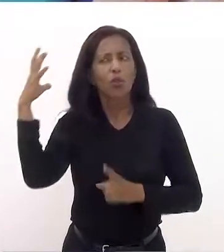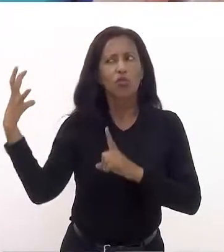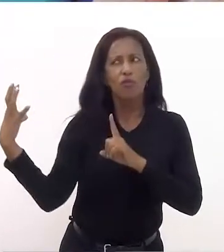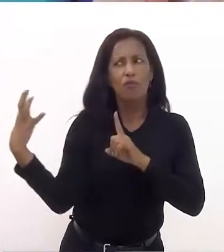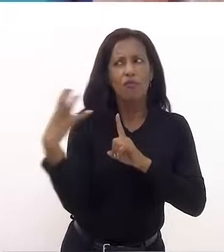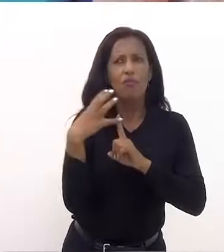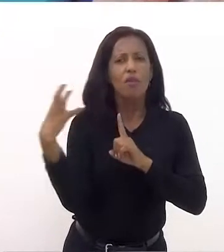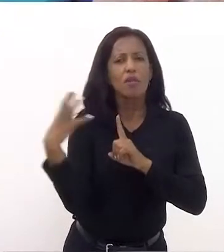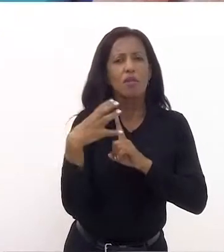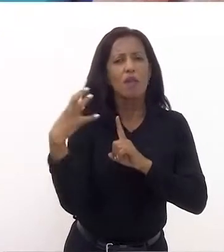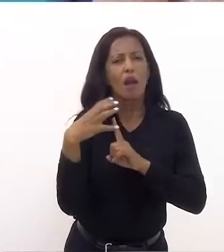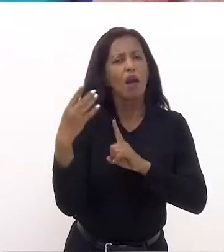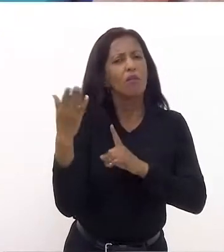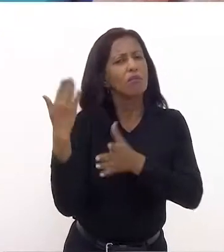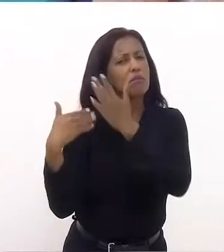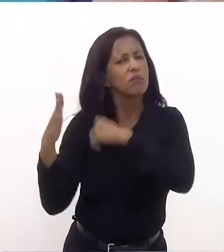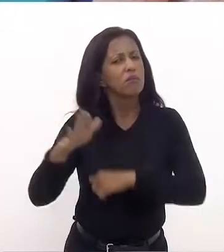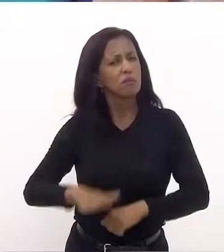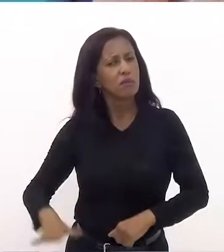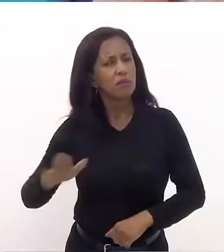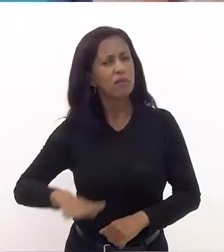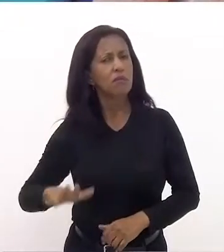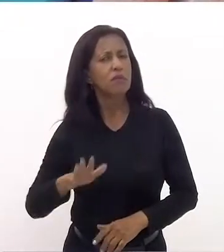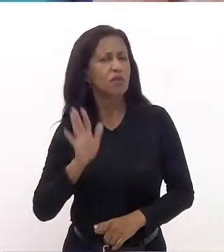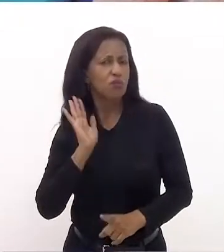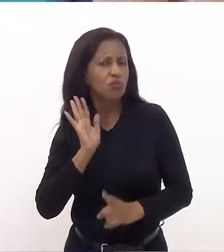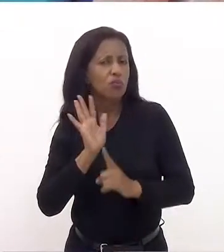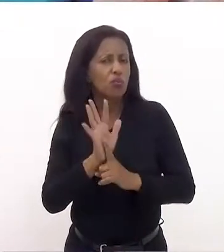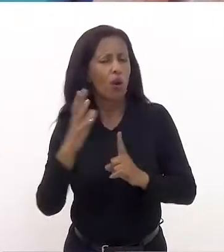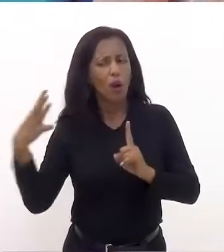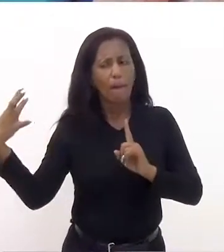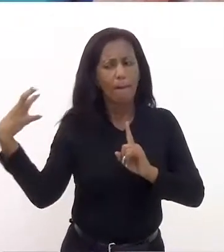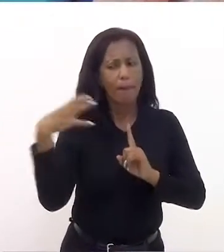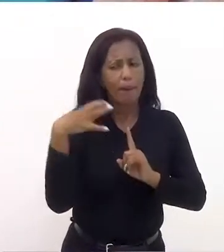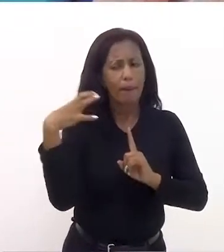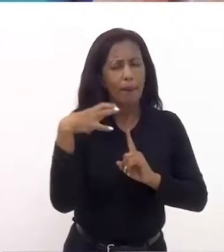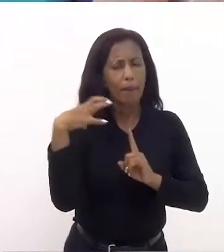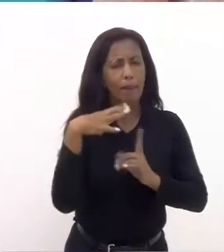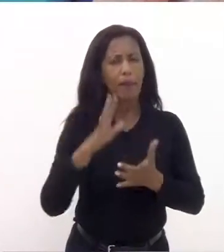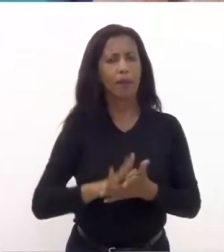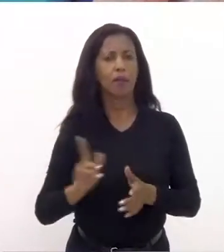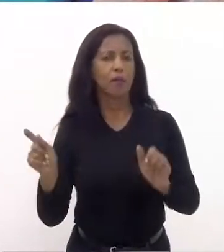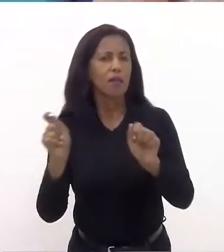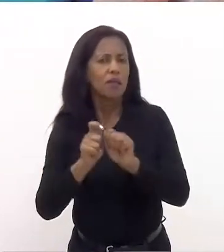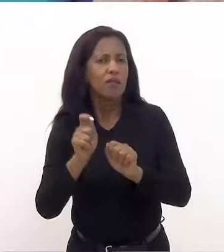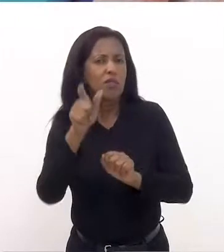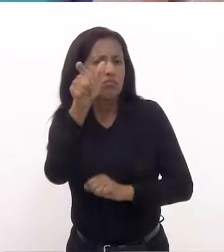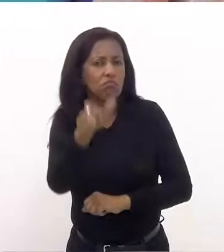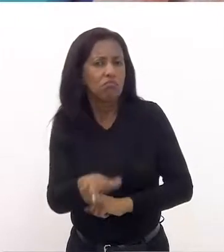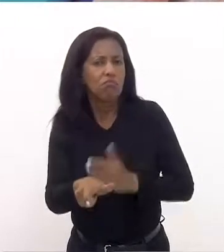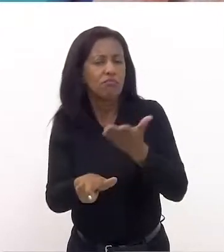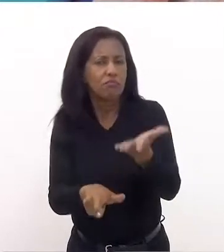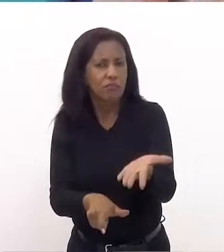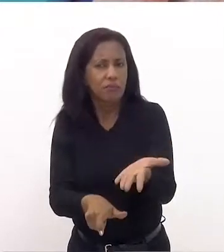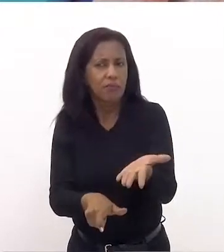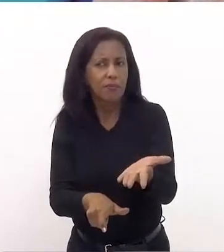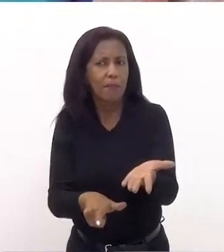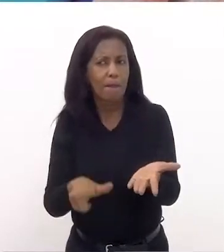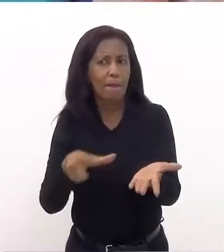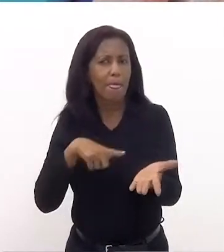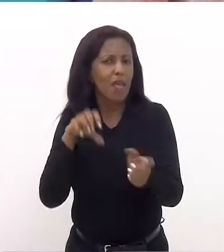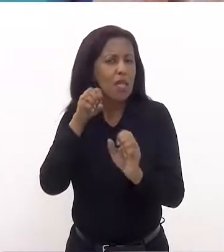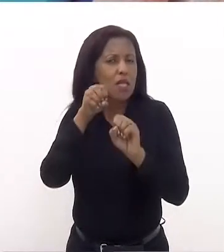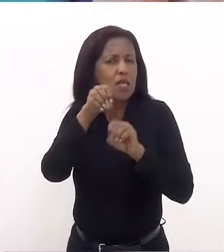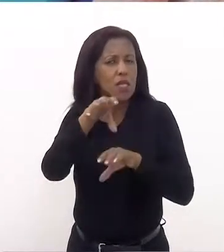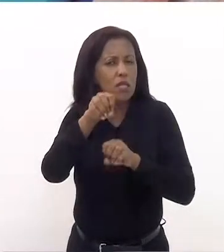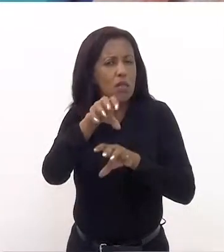te influenciava, que te influenciou muito e que fez você, que